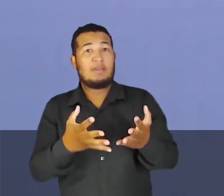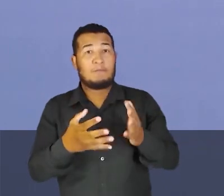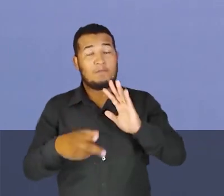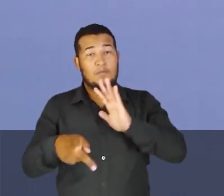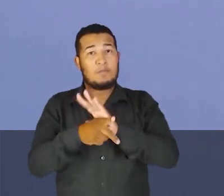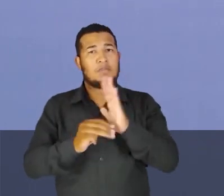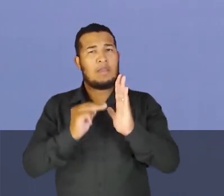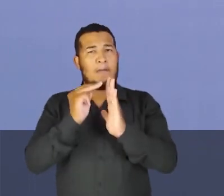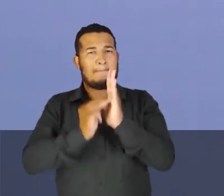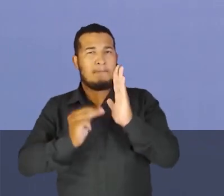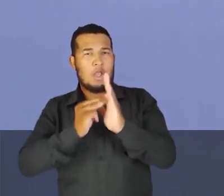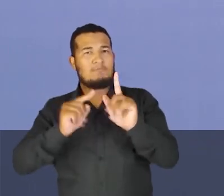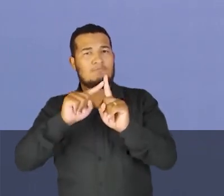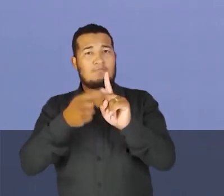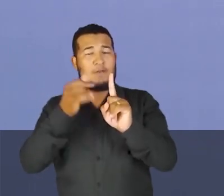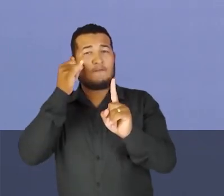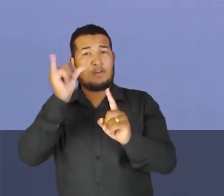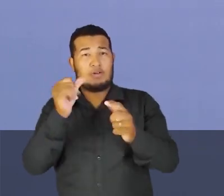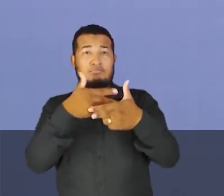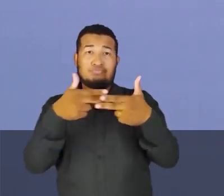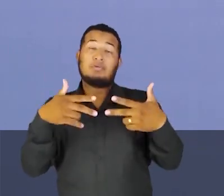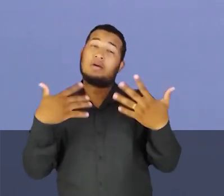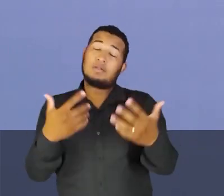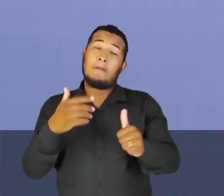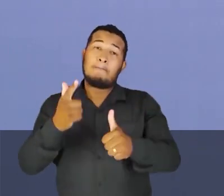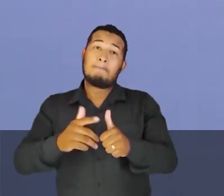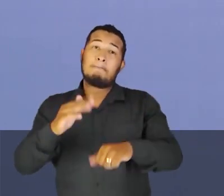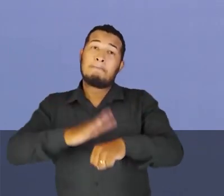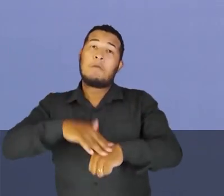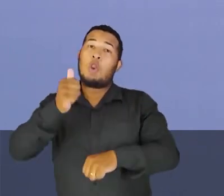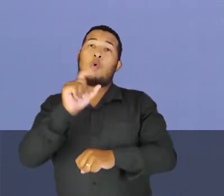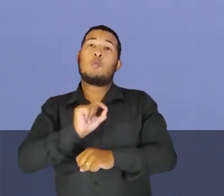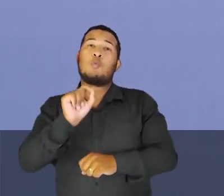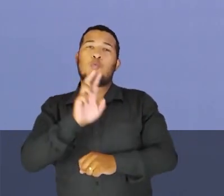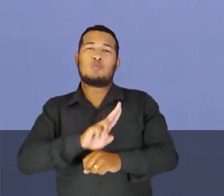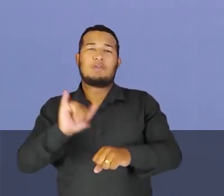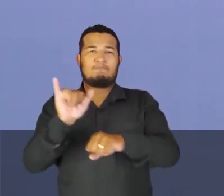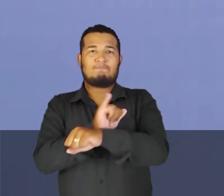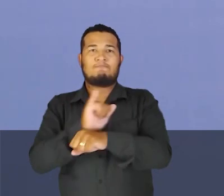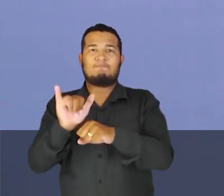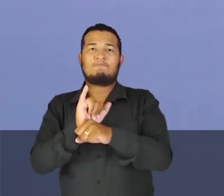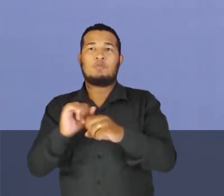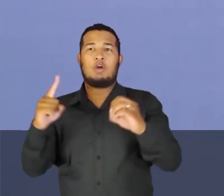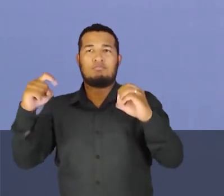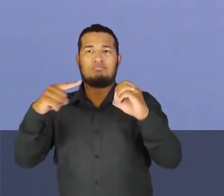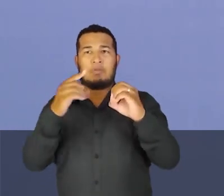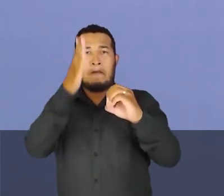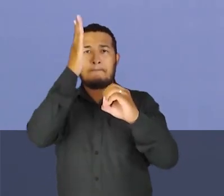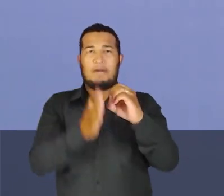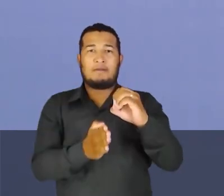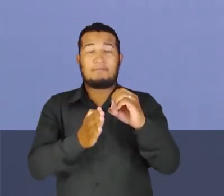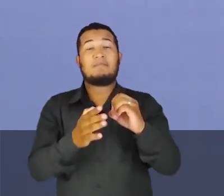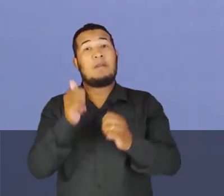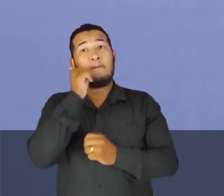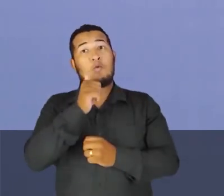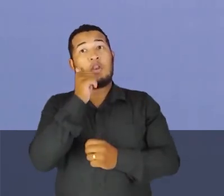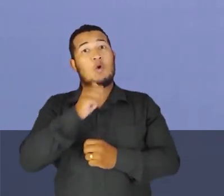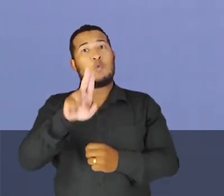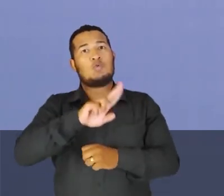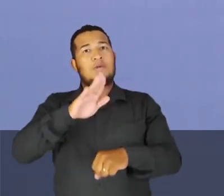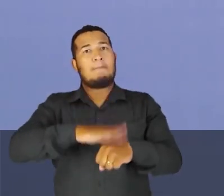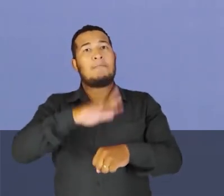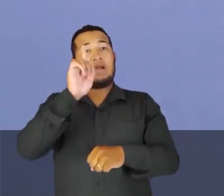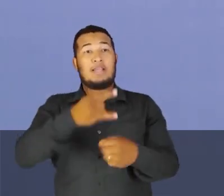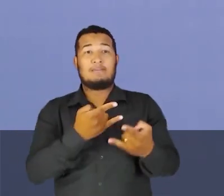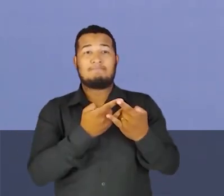para ter um método contraceptivo, então prefere utilizar o método de barreira. E um deles, que as mulheres mais utilizam, é a